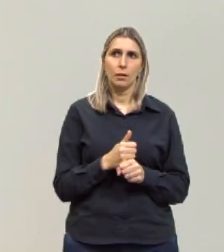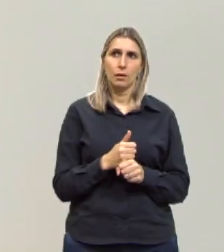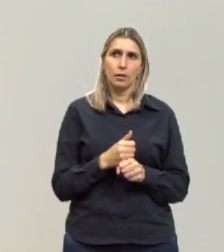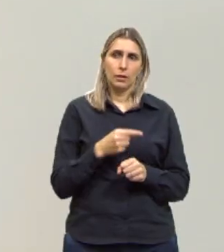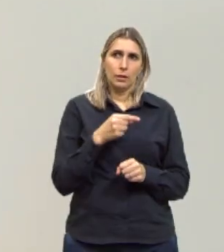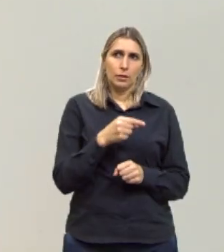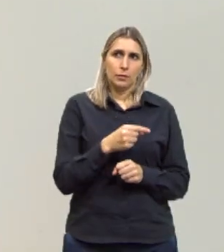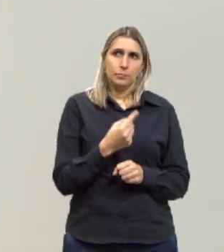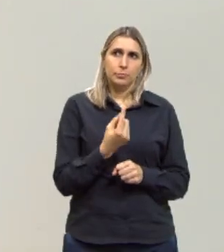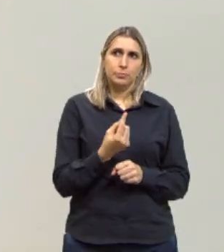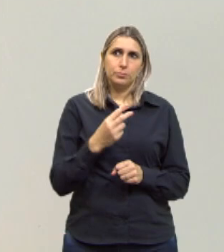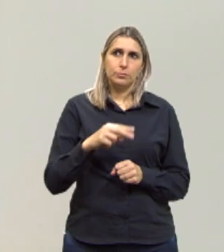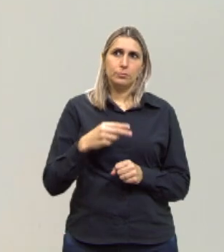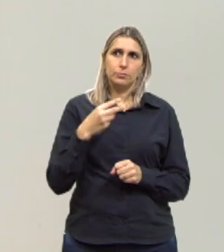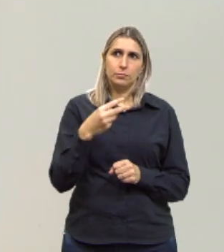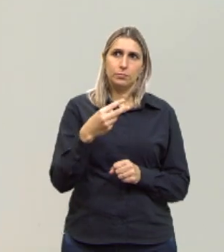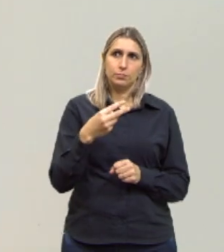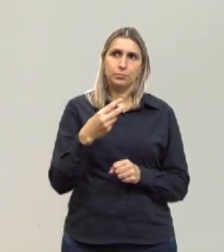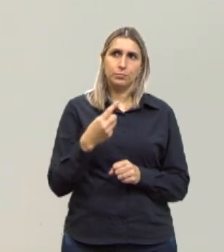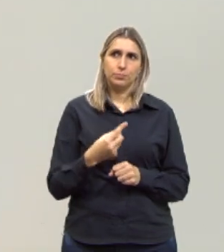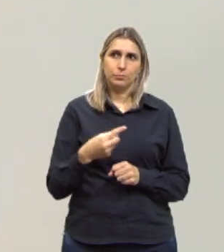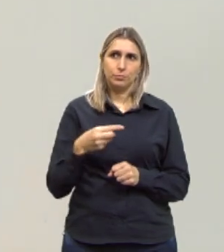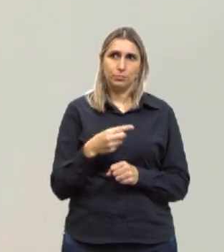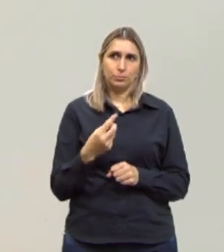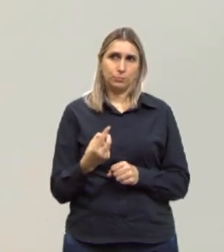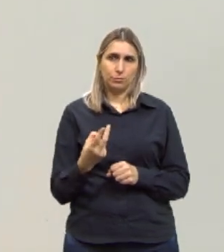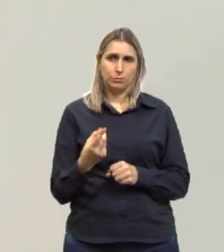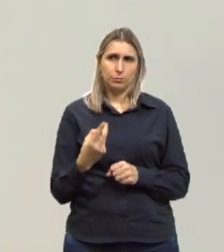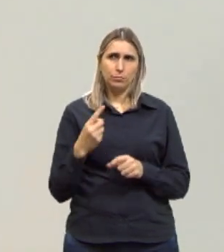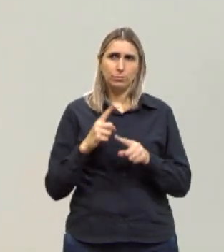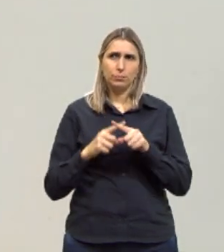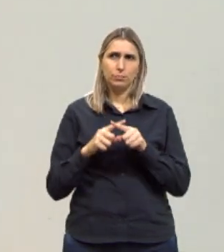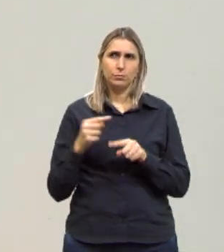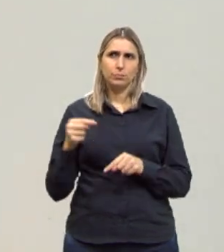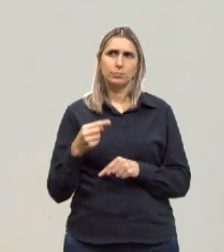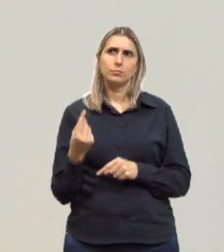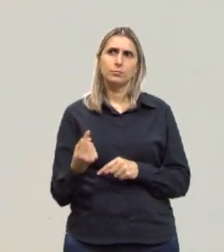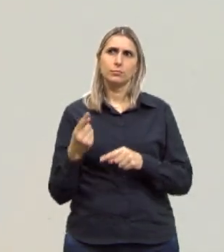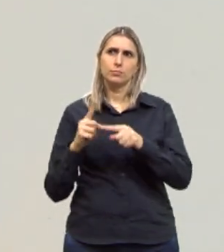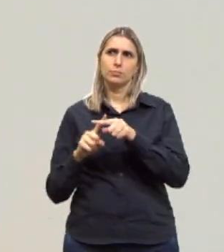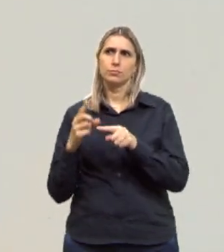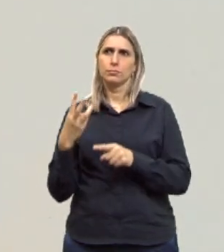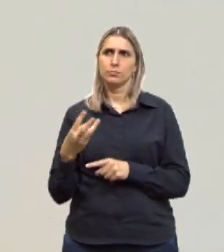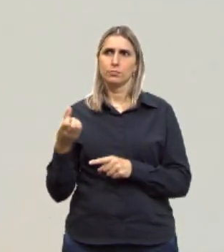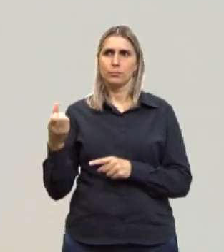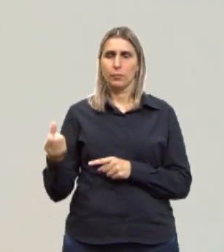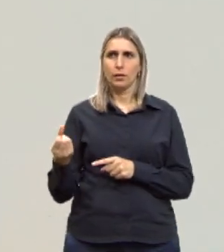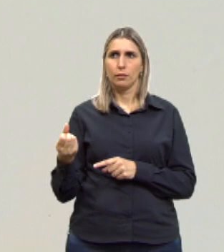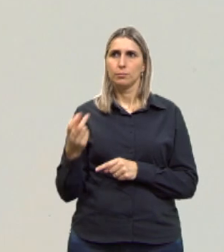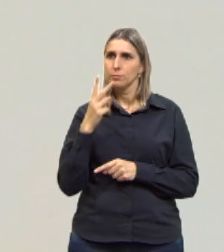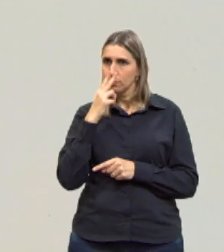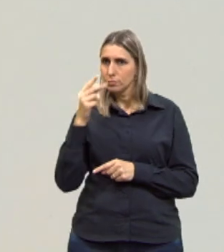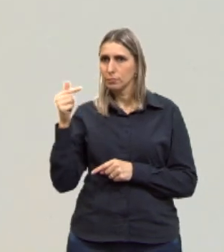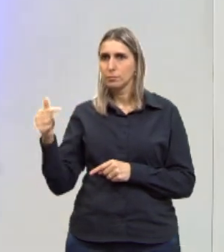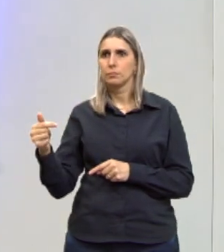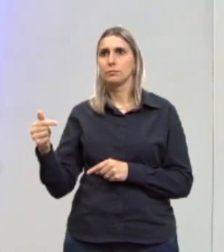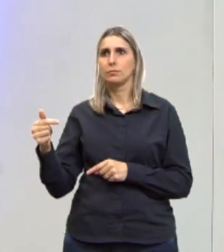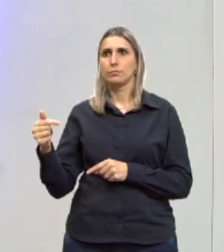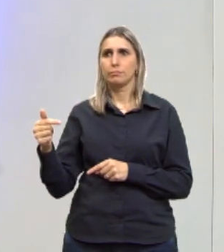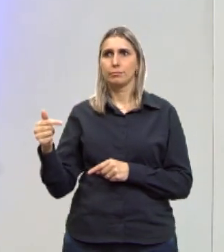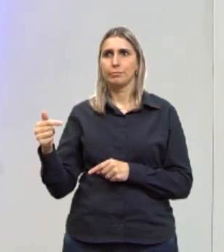Menos 1 ao quadrado, menos 12 vezes menos 1, mais 36, igual a 7.